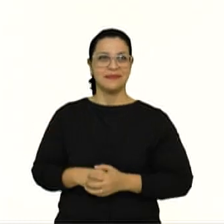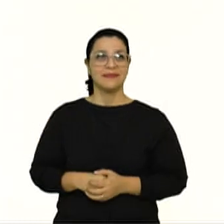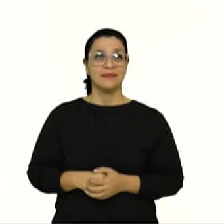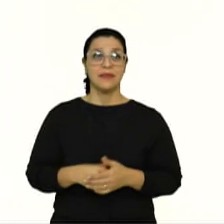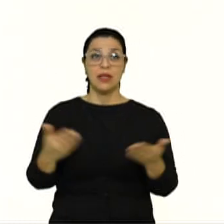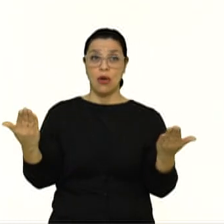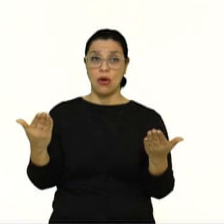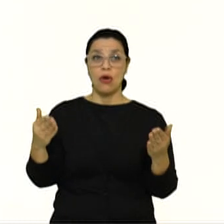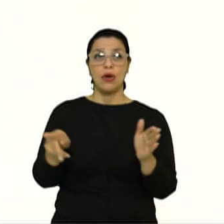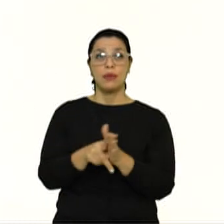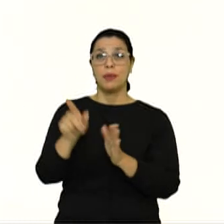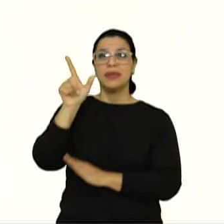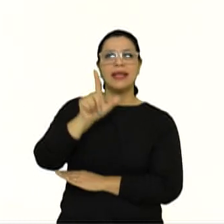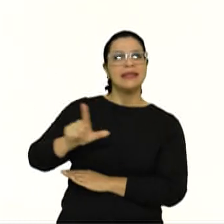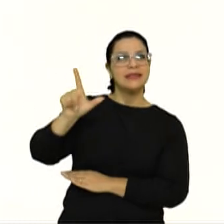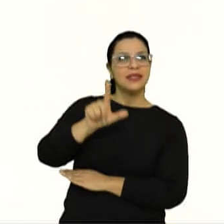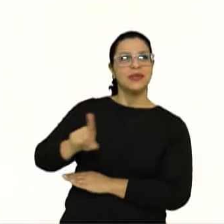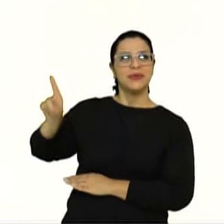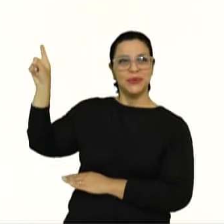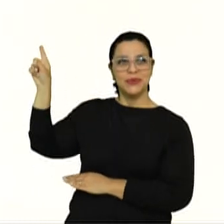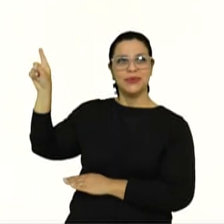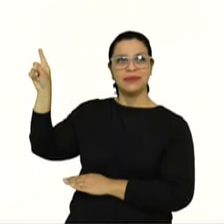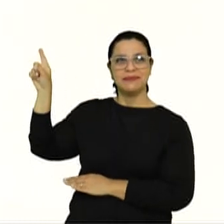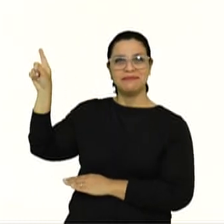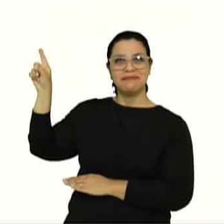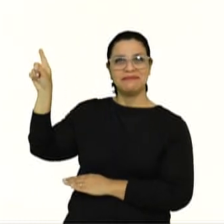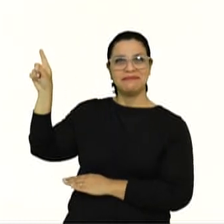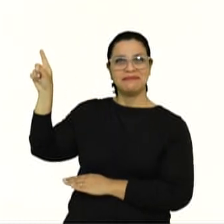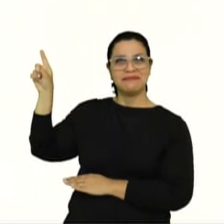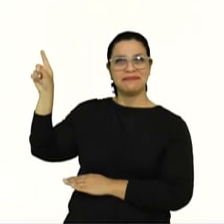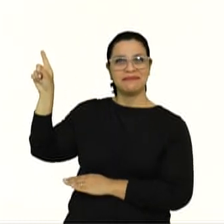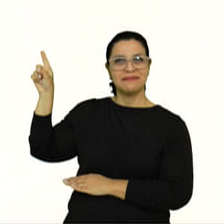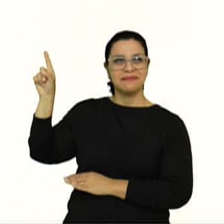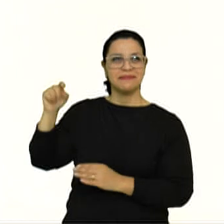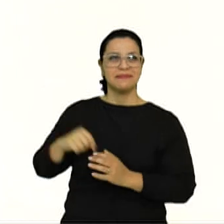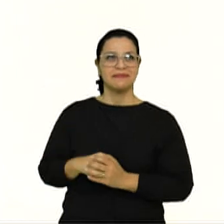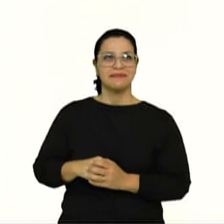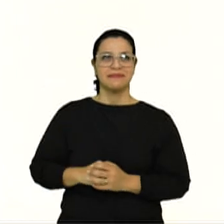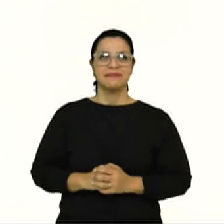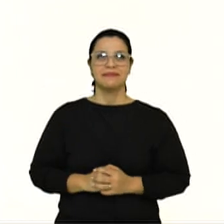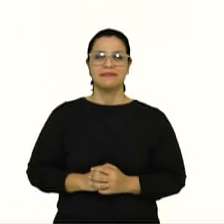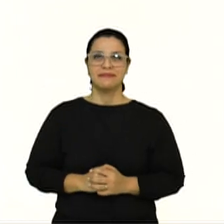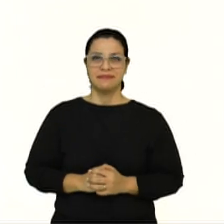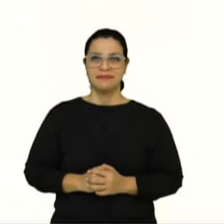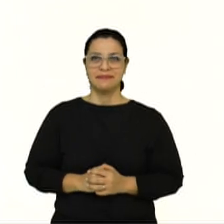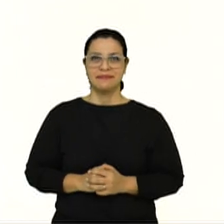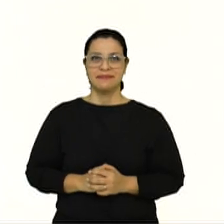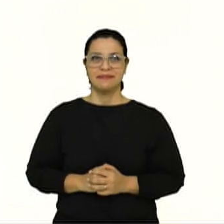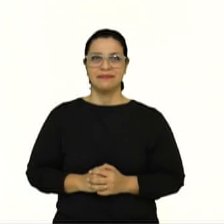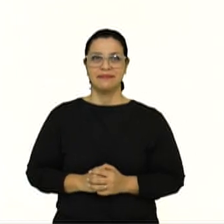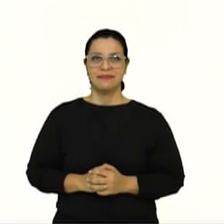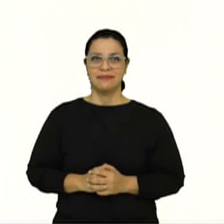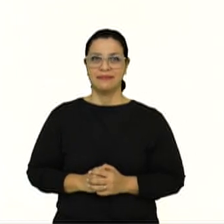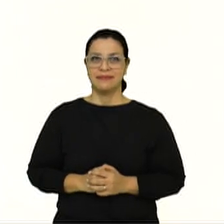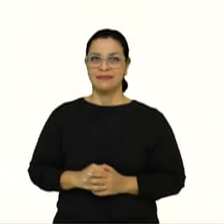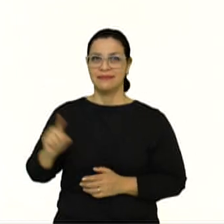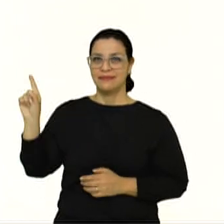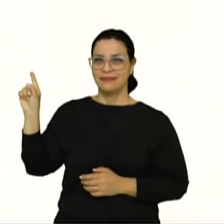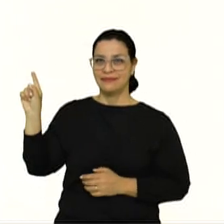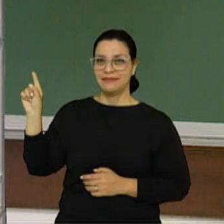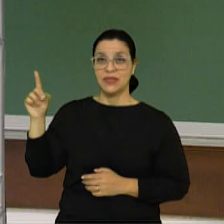Melodia. E na literatura vem chegando Torquato Neto, Chacal, Ana Cristina César